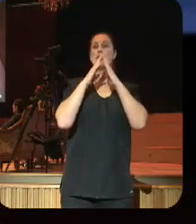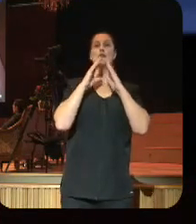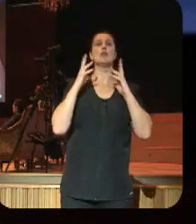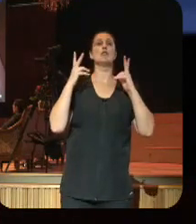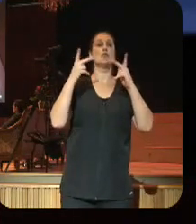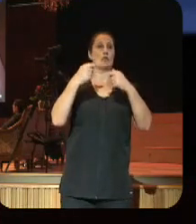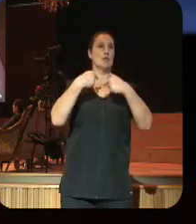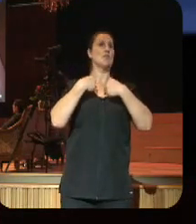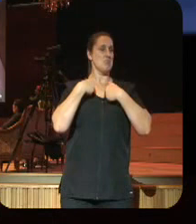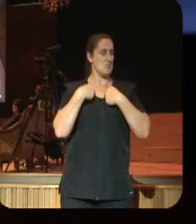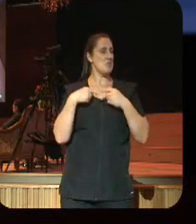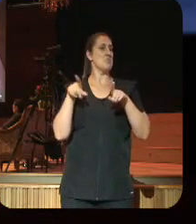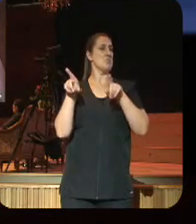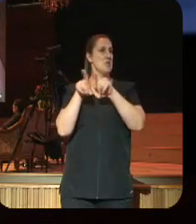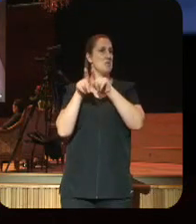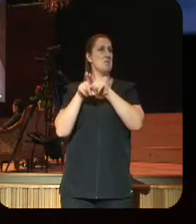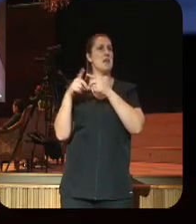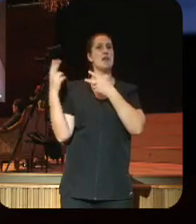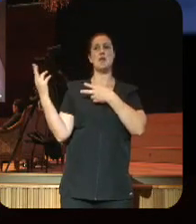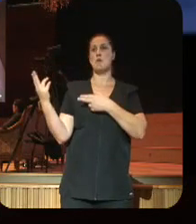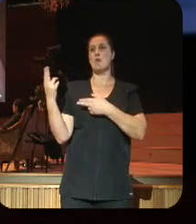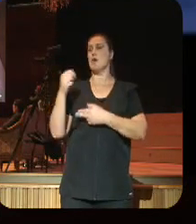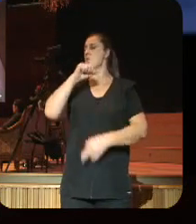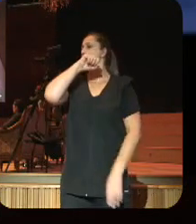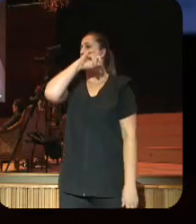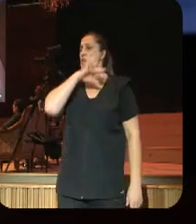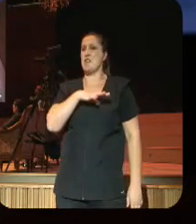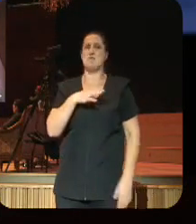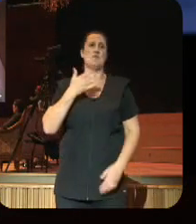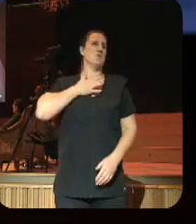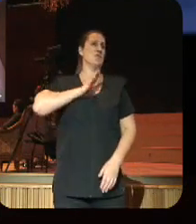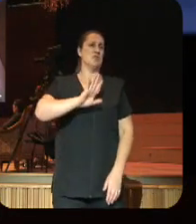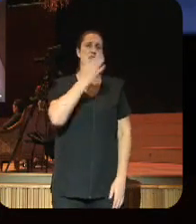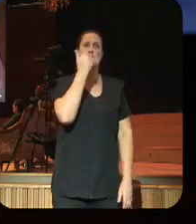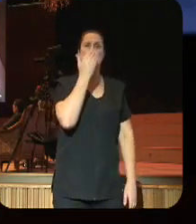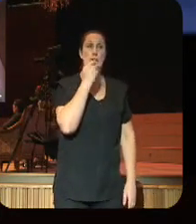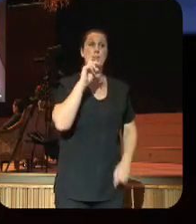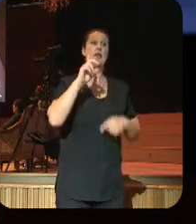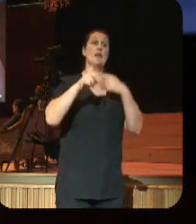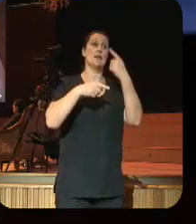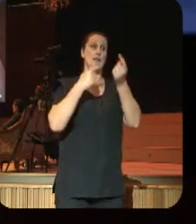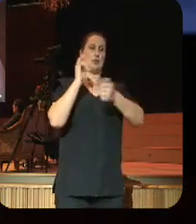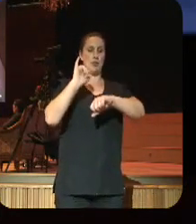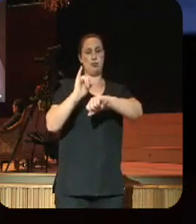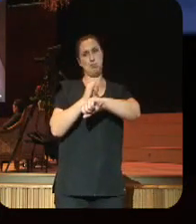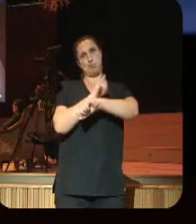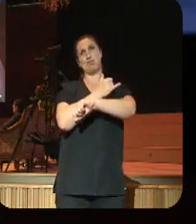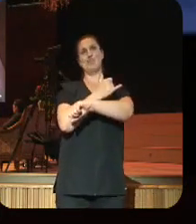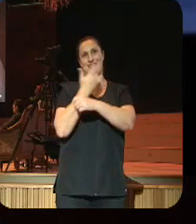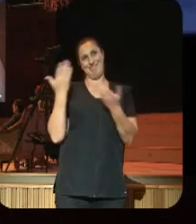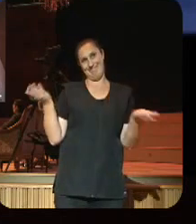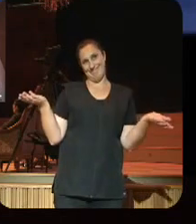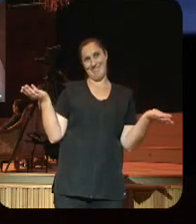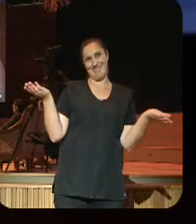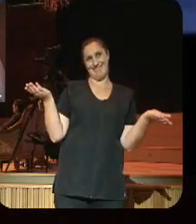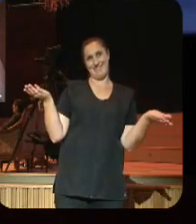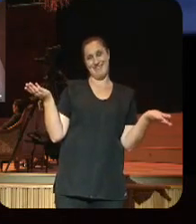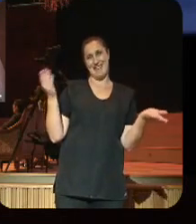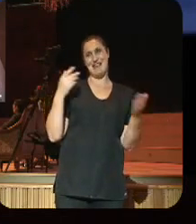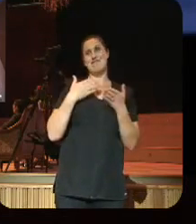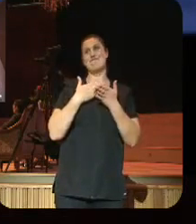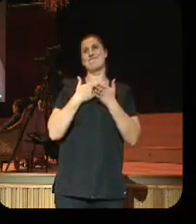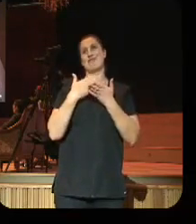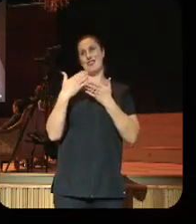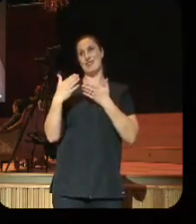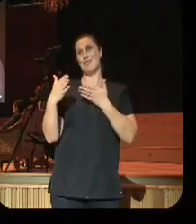inclusive eu fiz isso, né? Eu era horrível para comer. Bom, depois fiquei gordo, mas no começo era horrível para